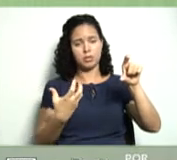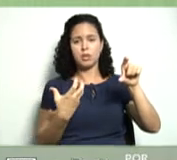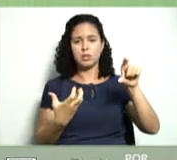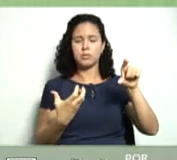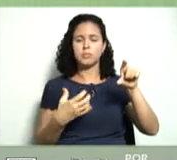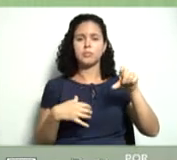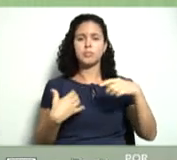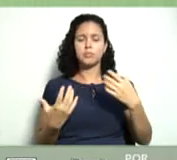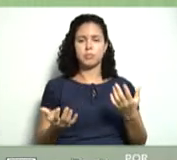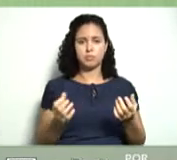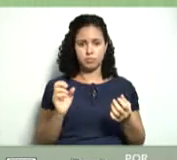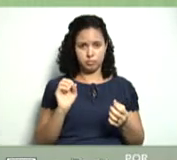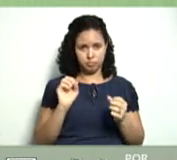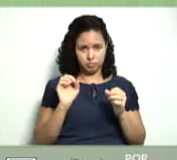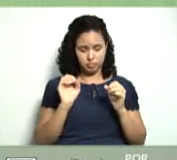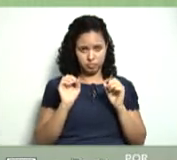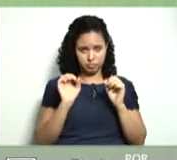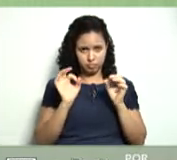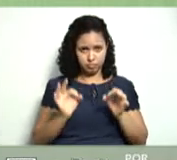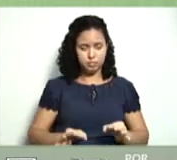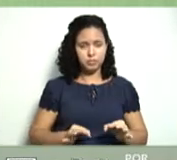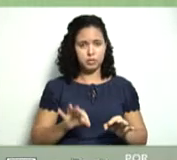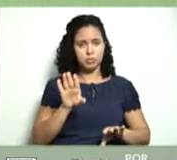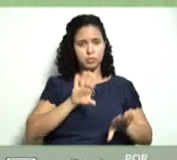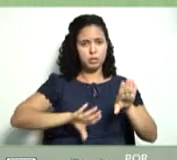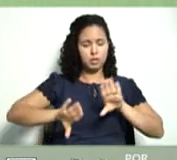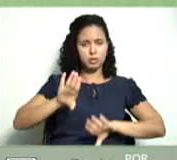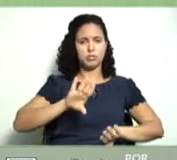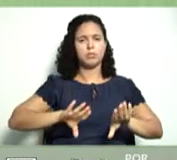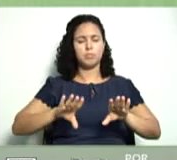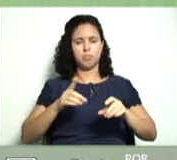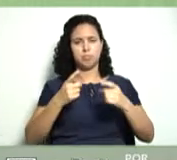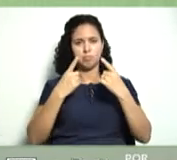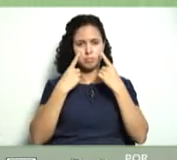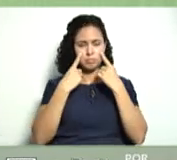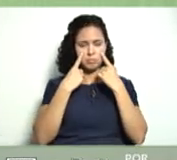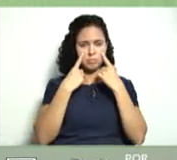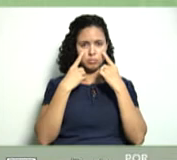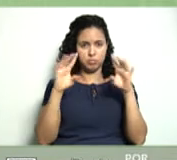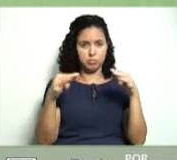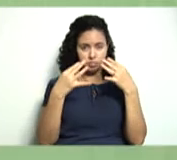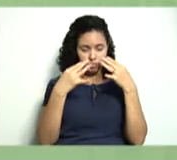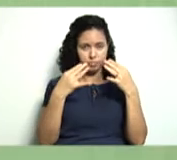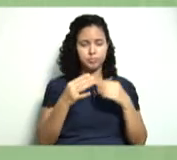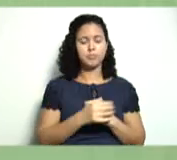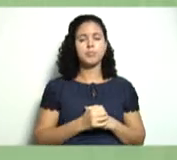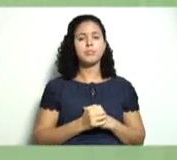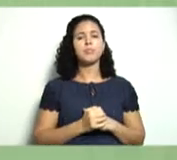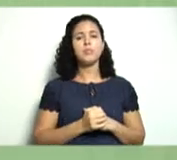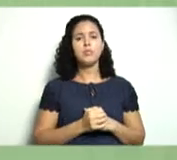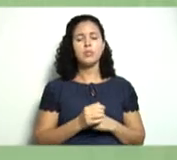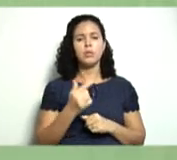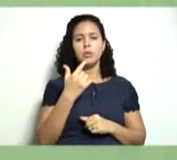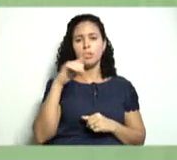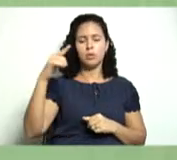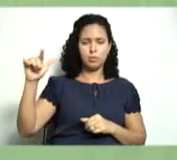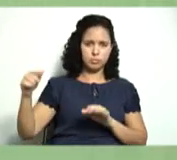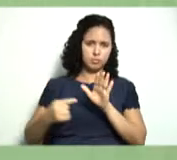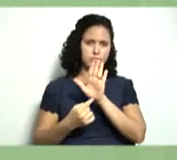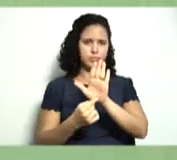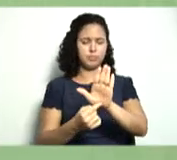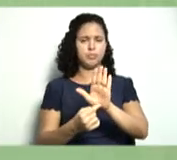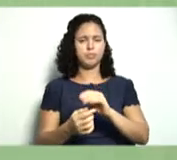certo ou tô me bastante cuidado com isso e mostrar alguns outros recursos certo então aqui